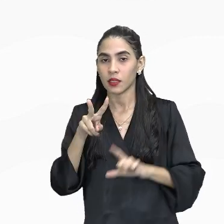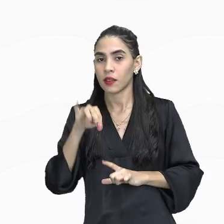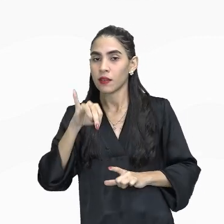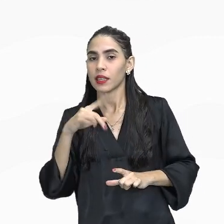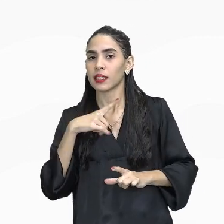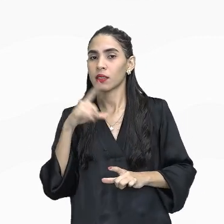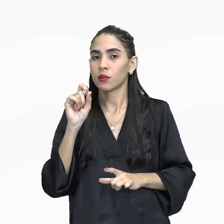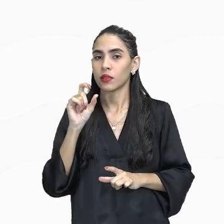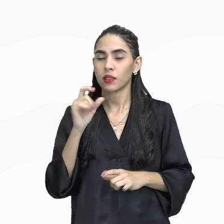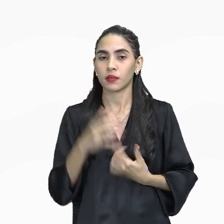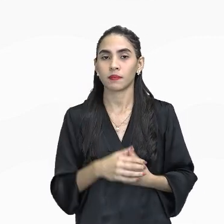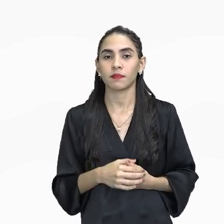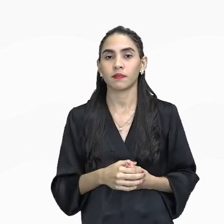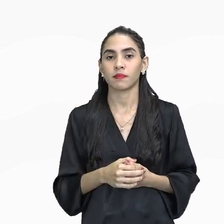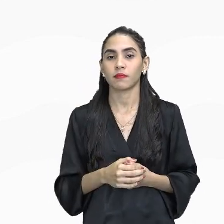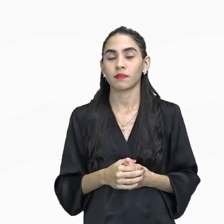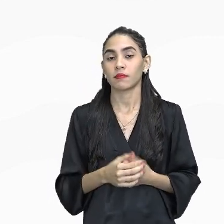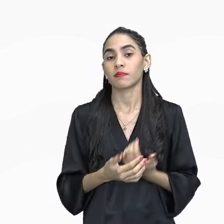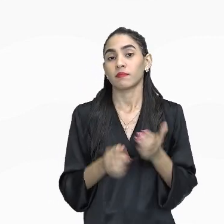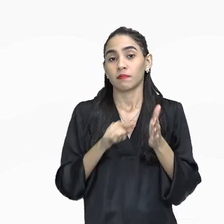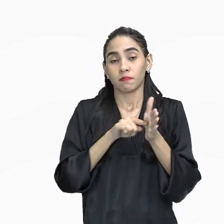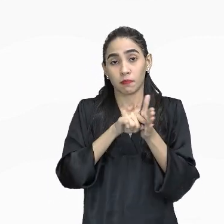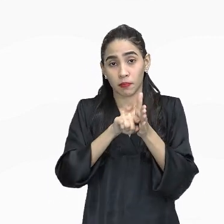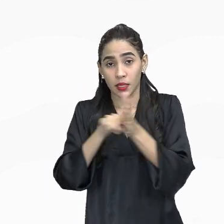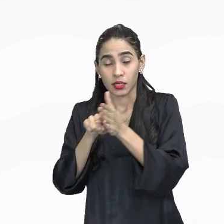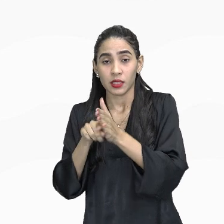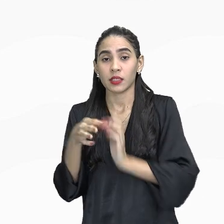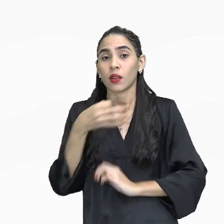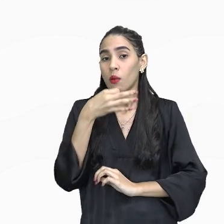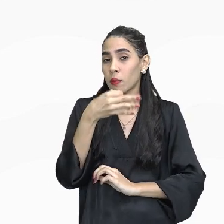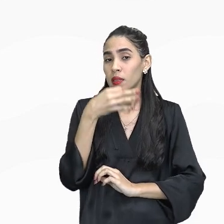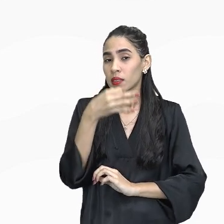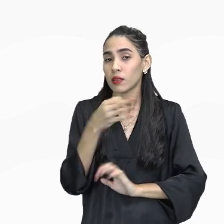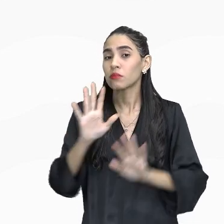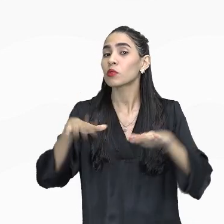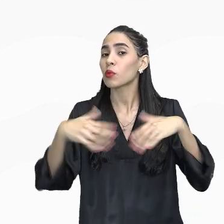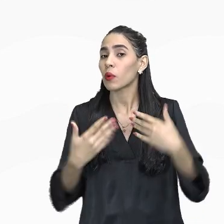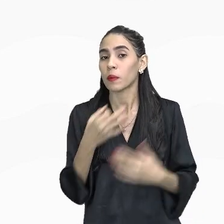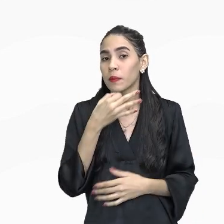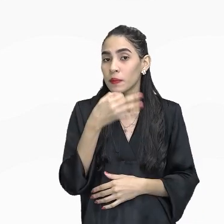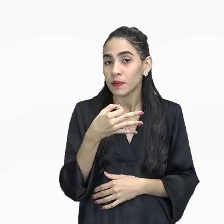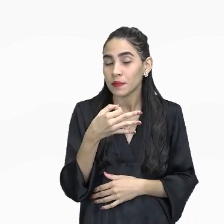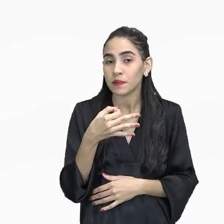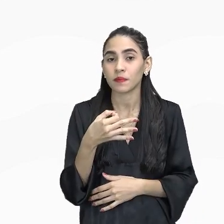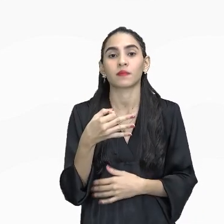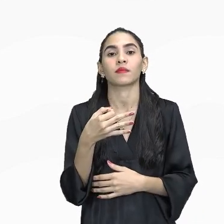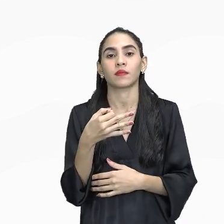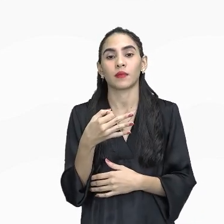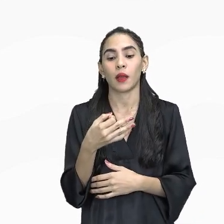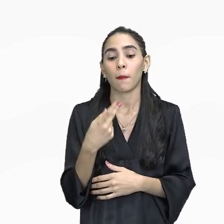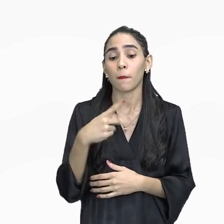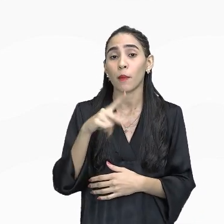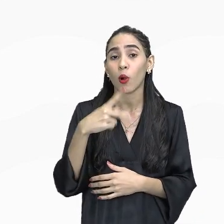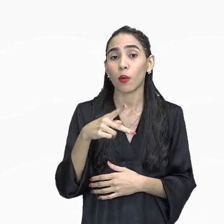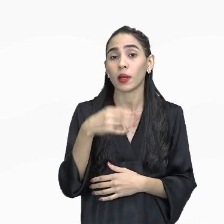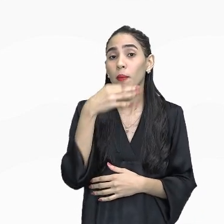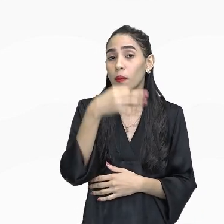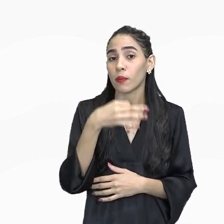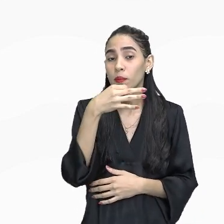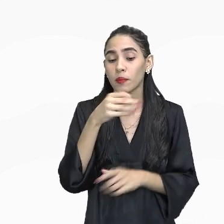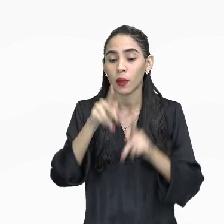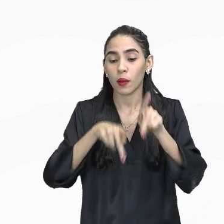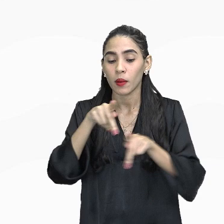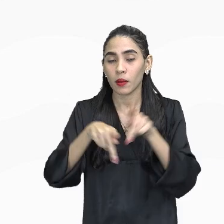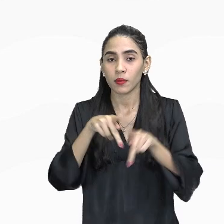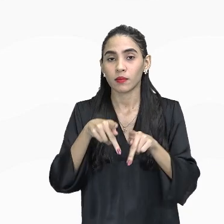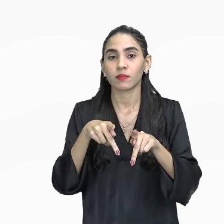quê? Vai envolver pesquisa de opinião. E qual é essa opinião? É a opinião que a população tem, é a